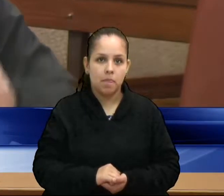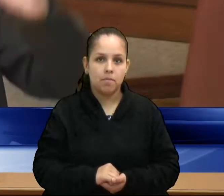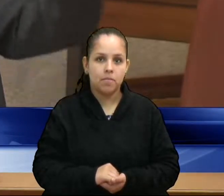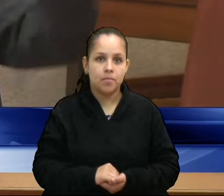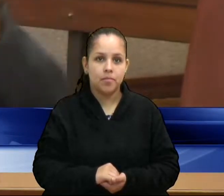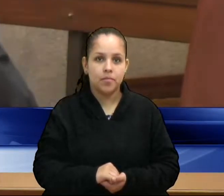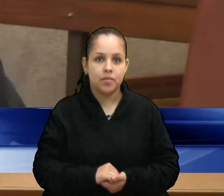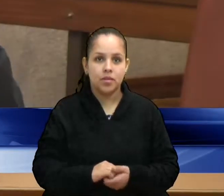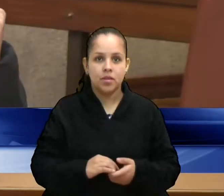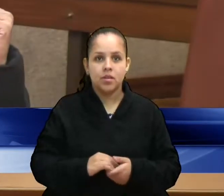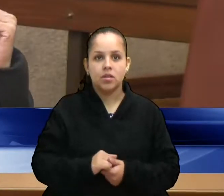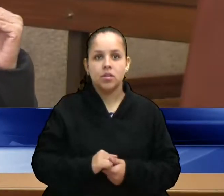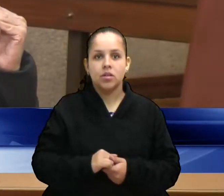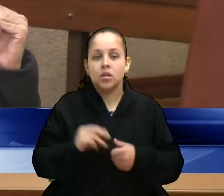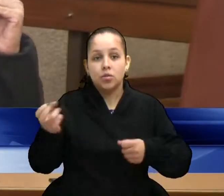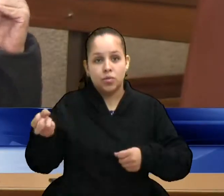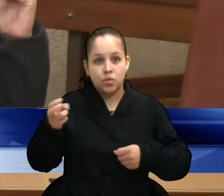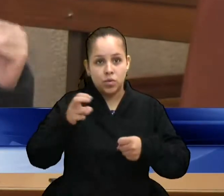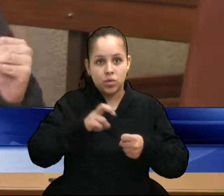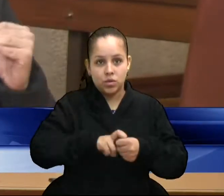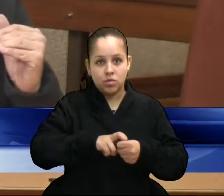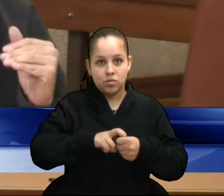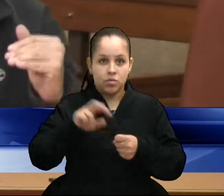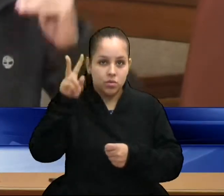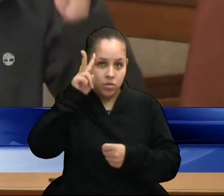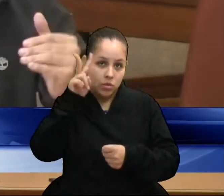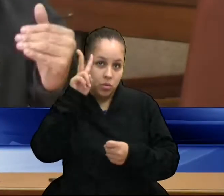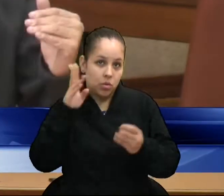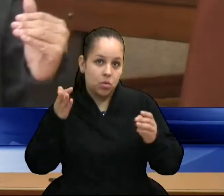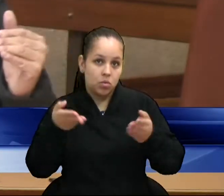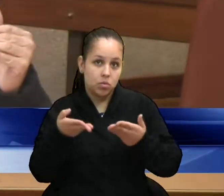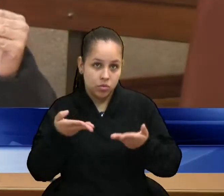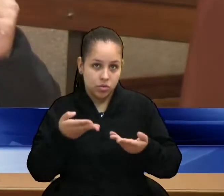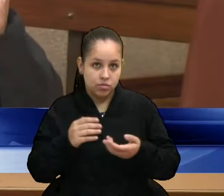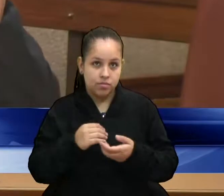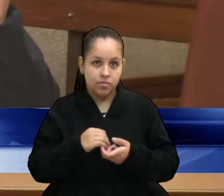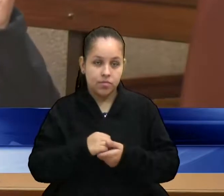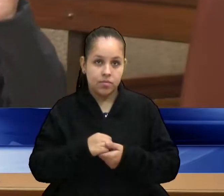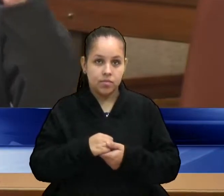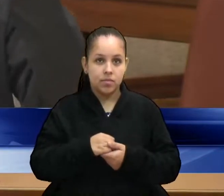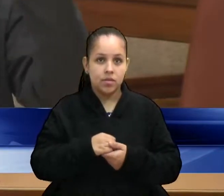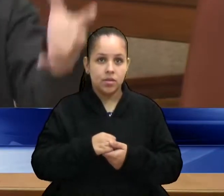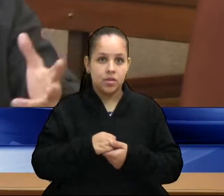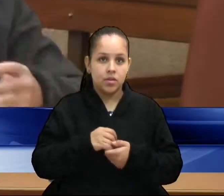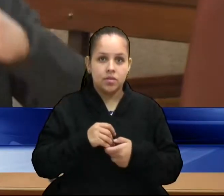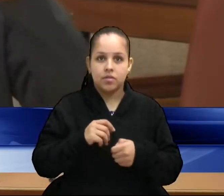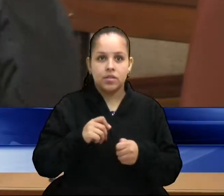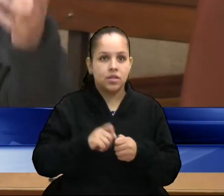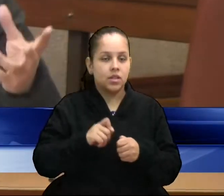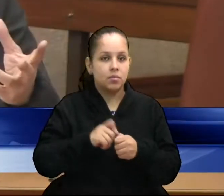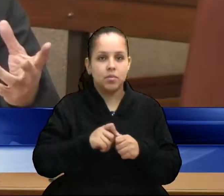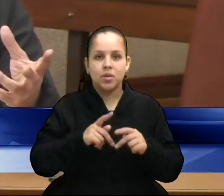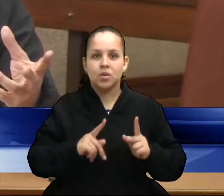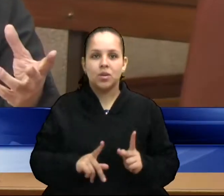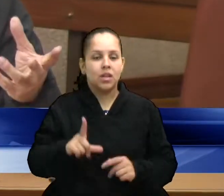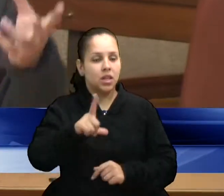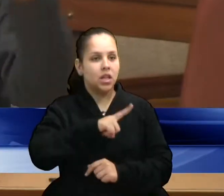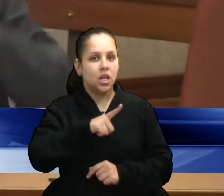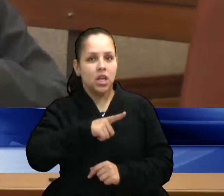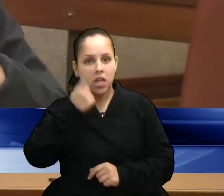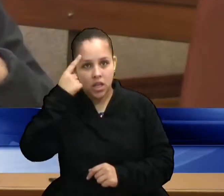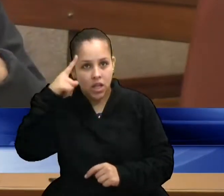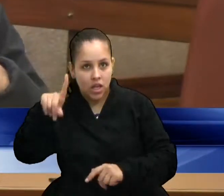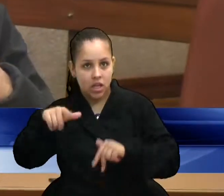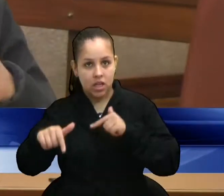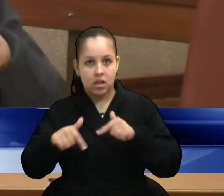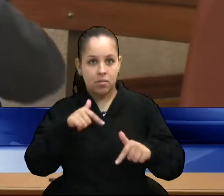esse resgate histórico para fazer justiça a quem teve essa ideia, quem trabalhou isto, e a minha